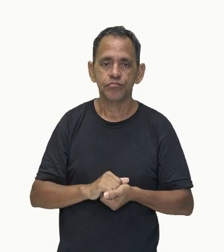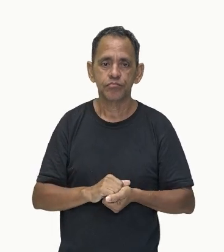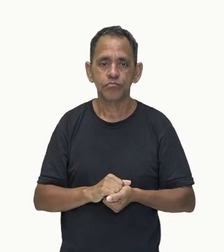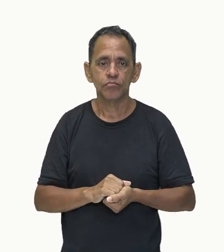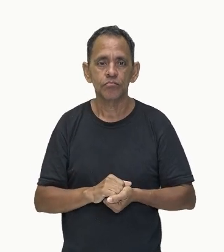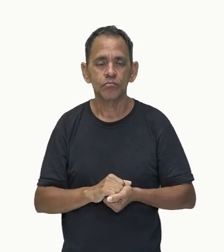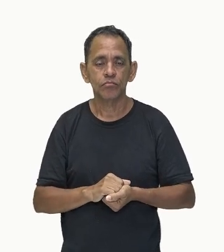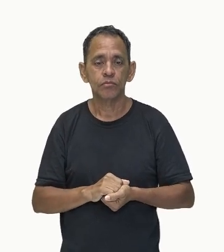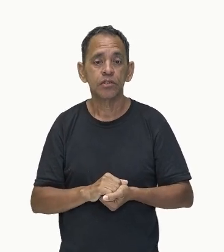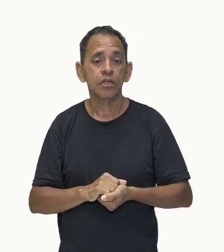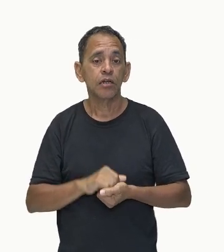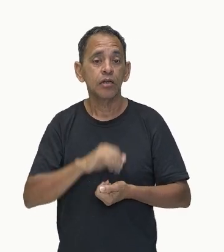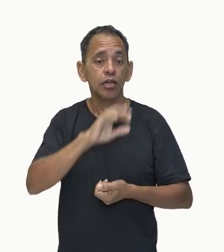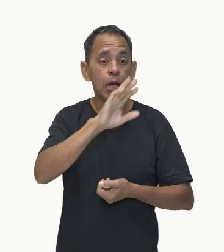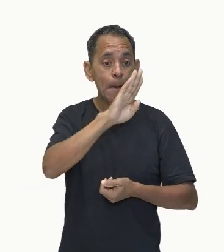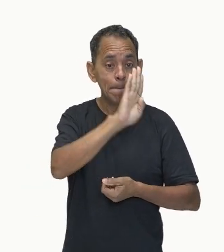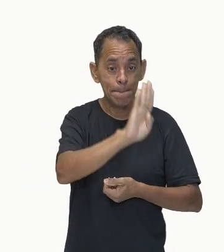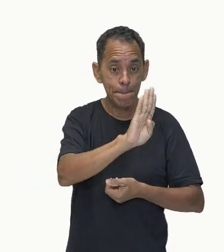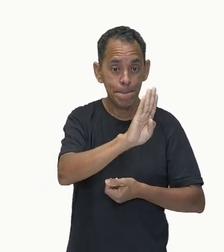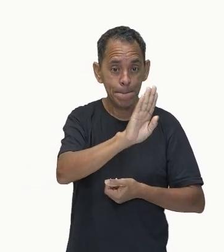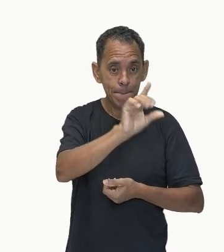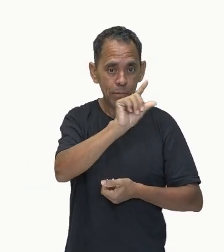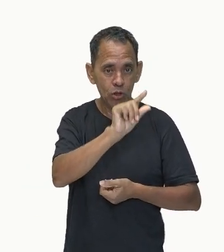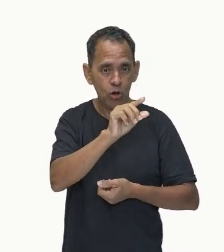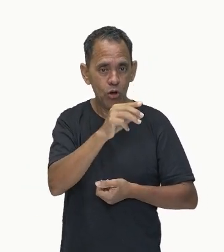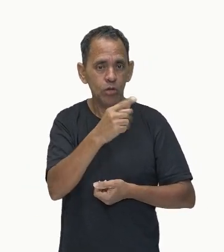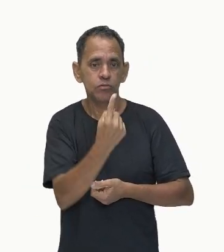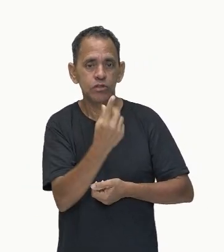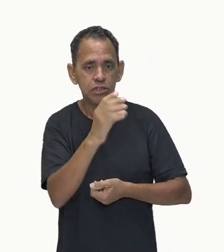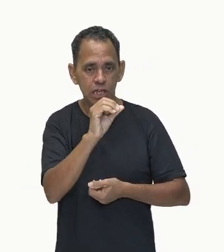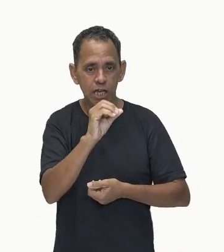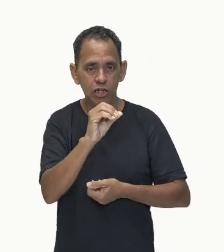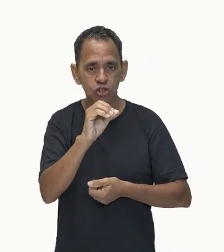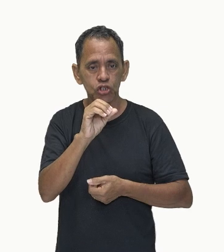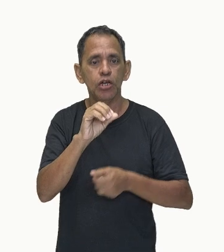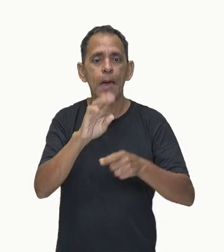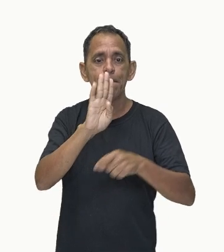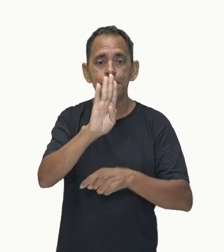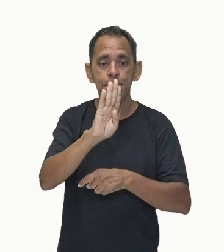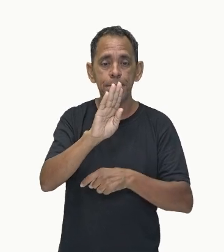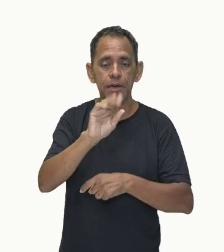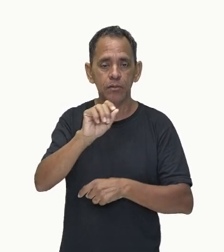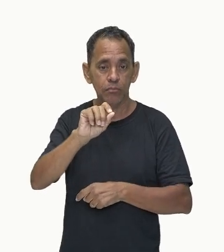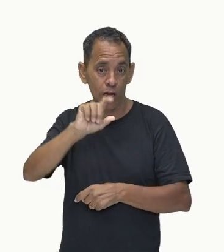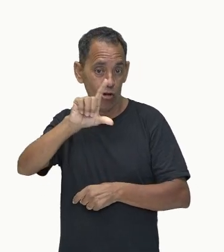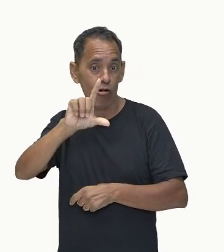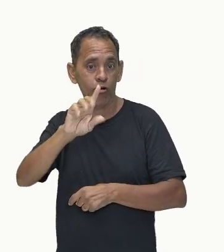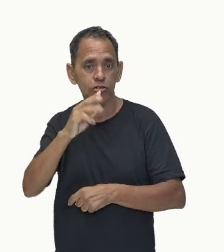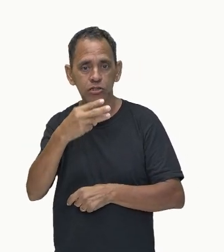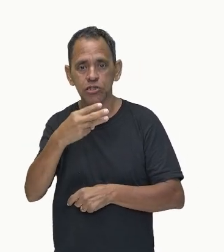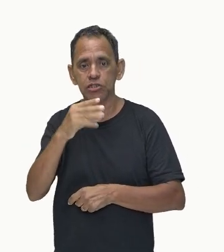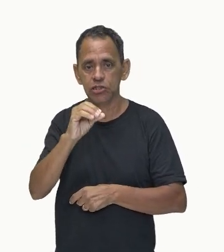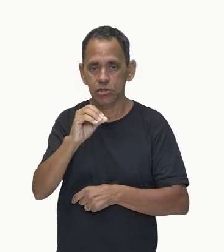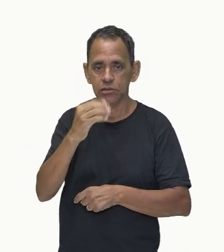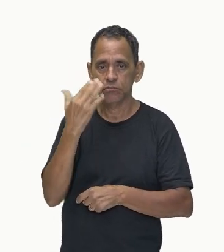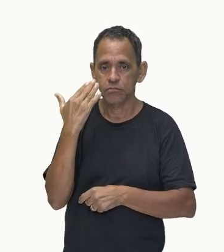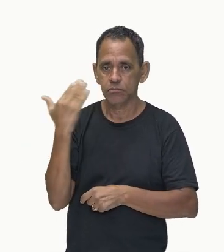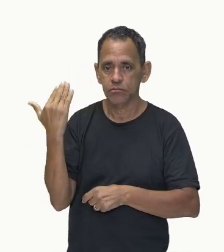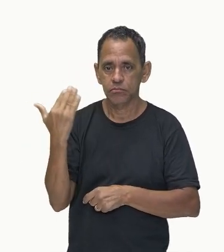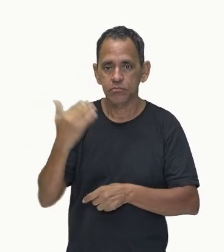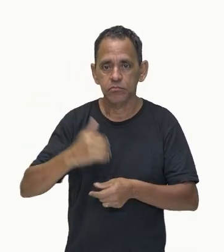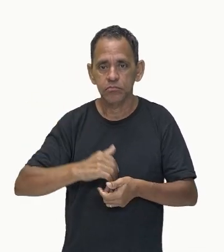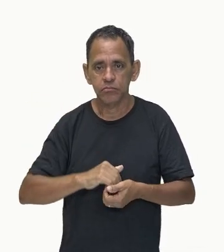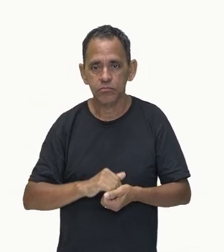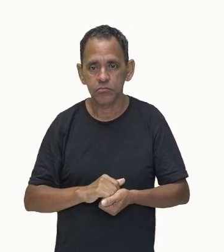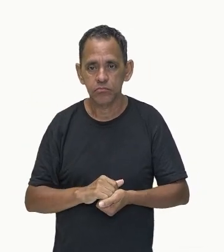10, eu tenho que a base maior vale 30 e eu tenho que a altura vale 20. é o que está aqui, ó.